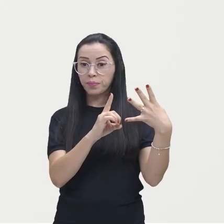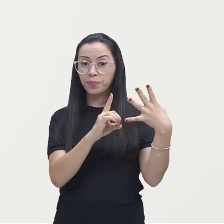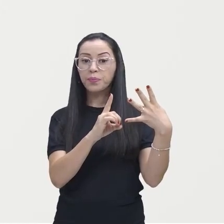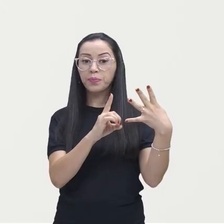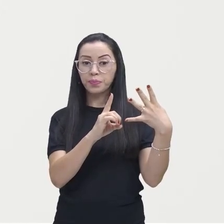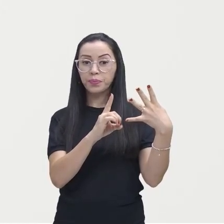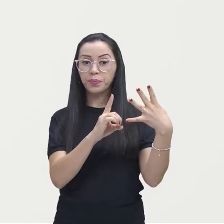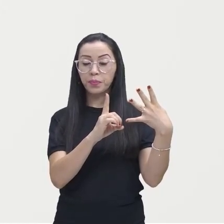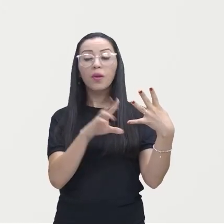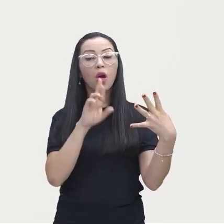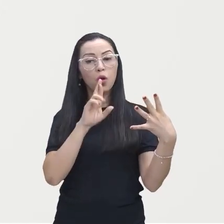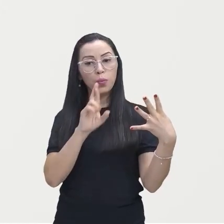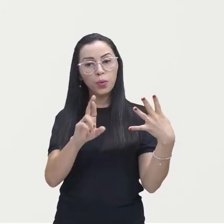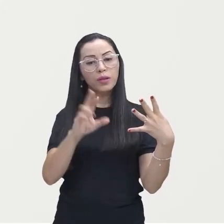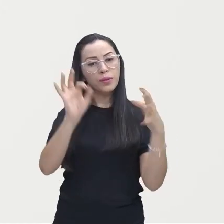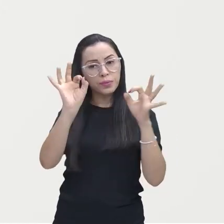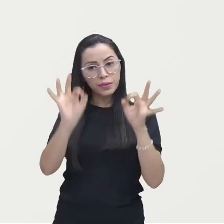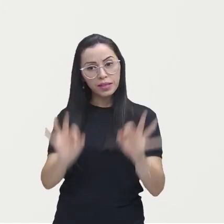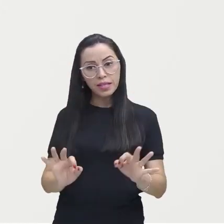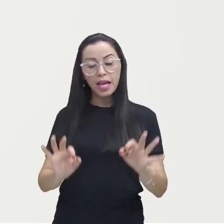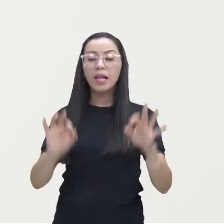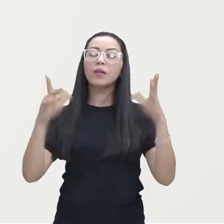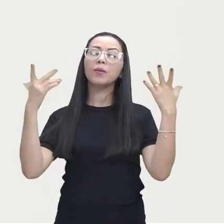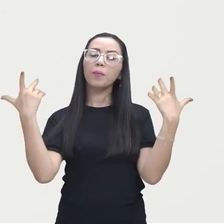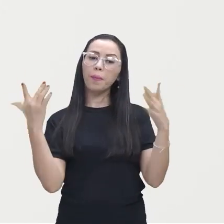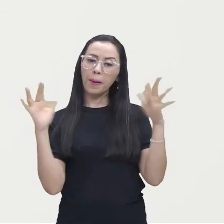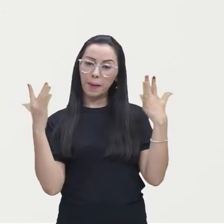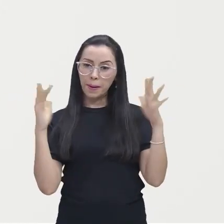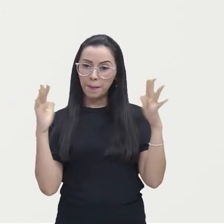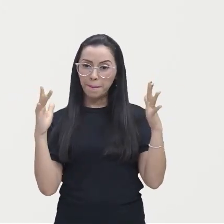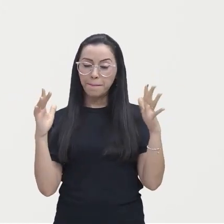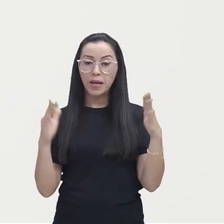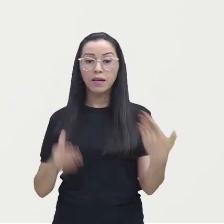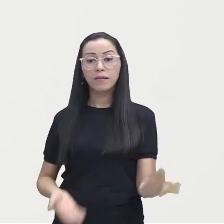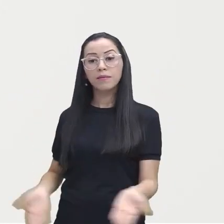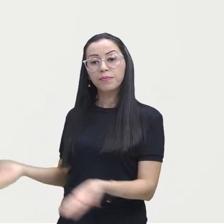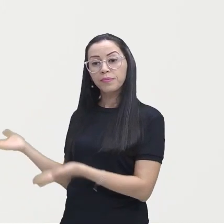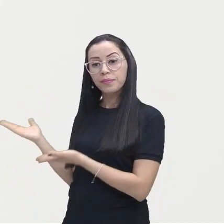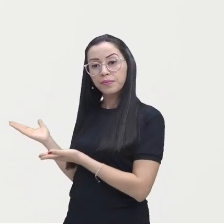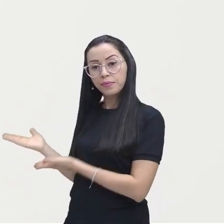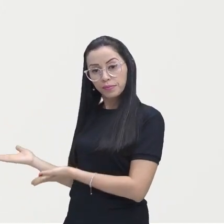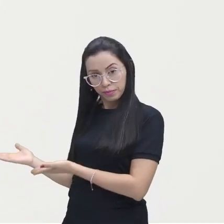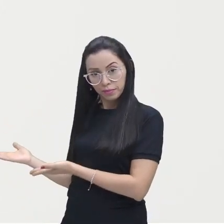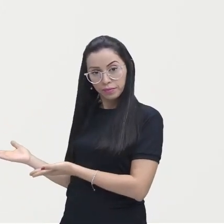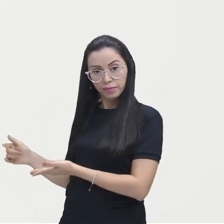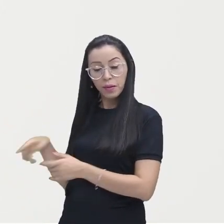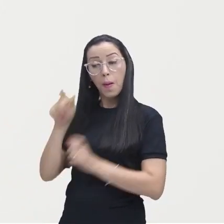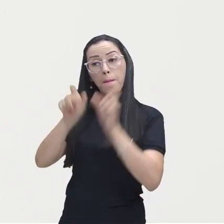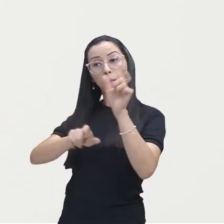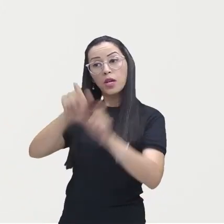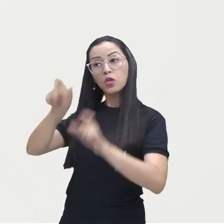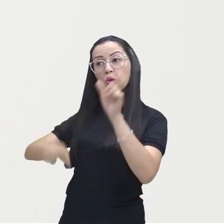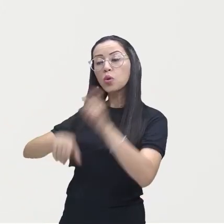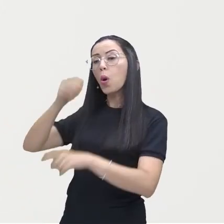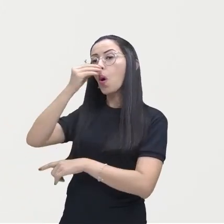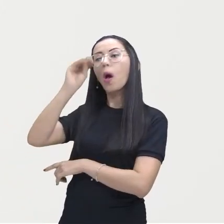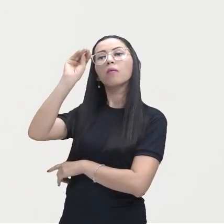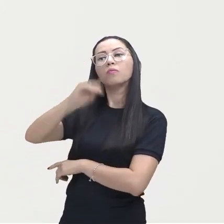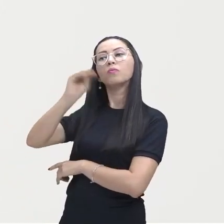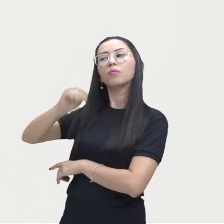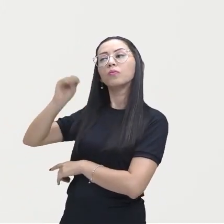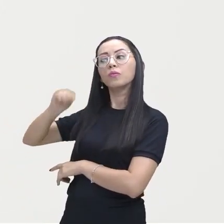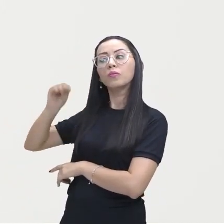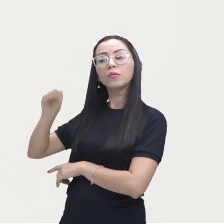outros está de parabéns. É isso mesmo, nunca devemos subestimar ou